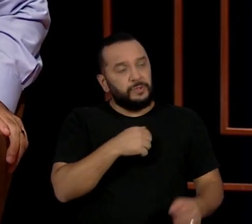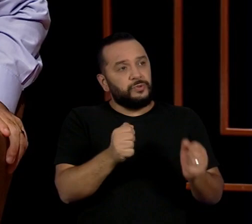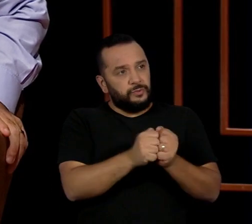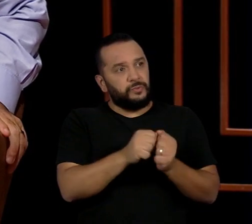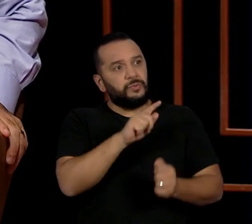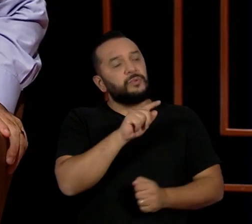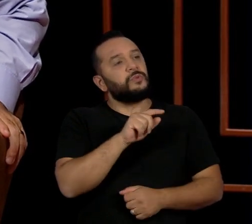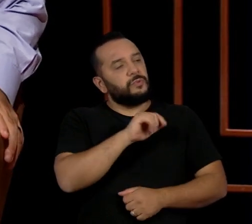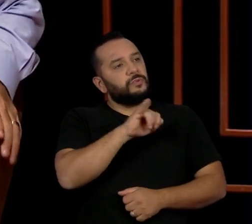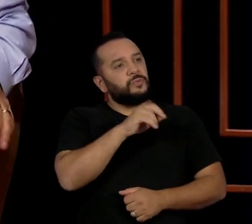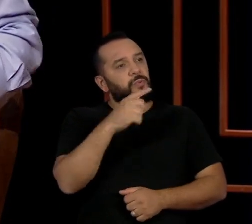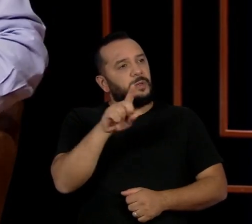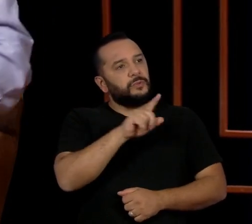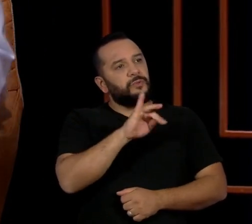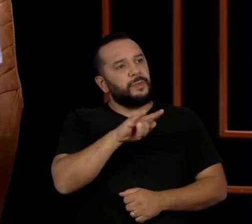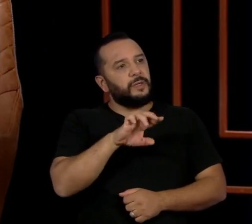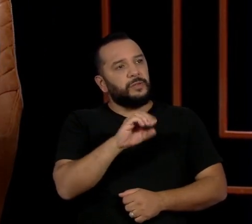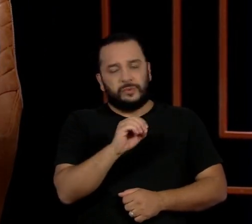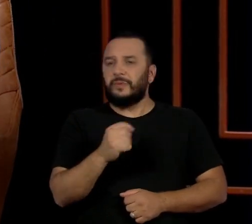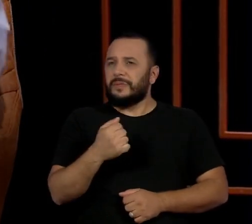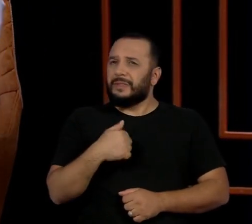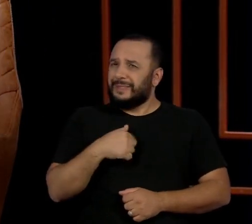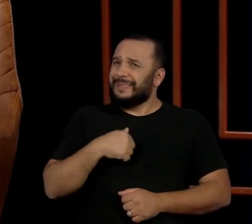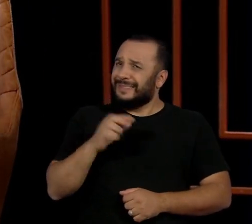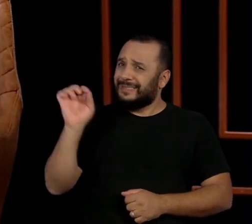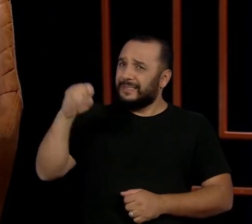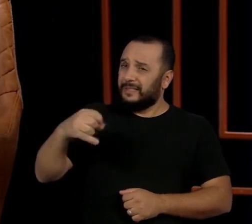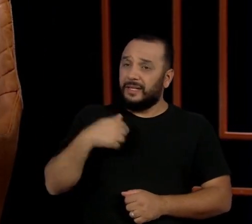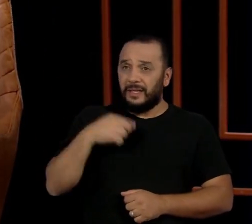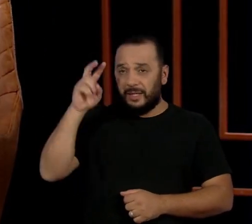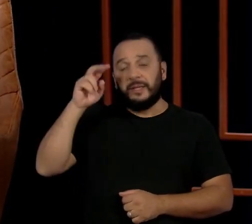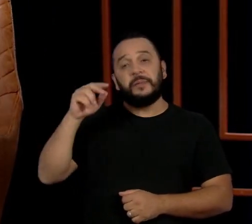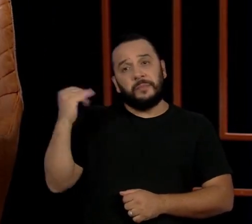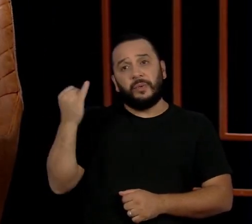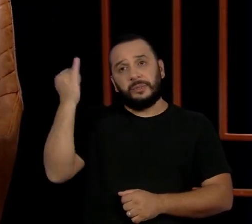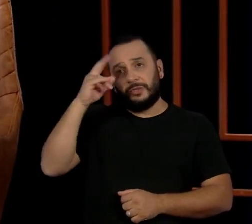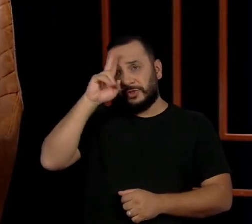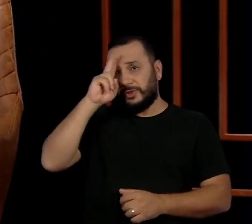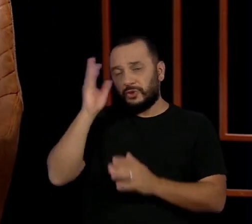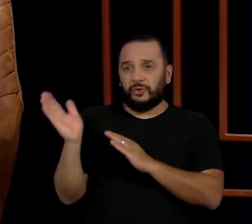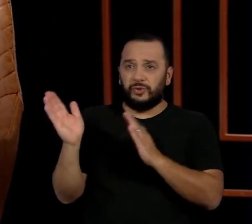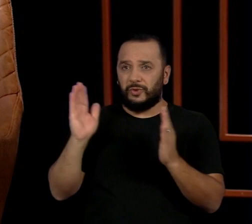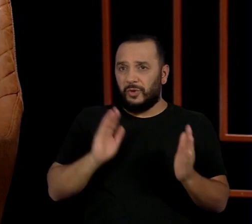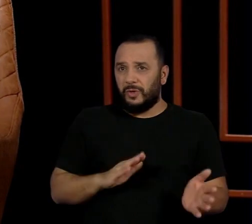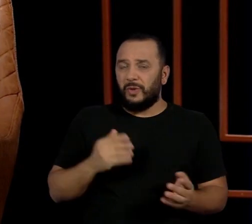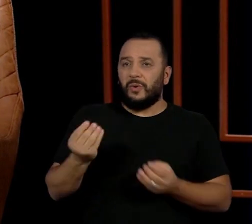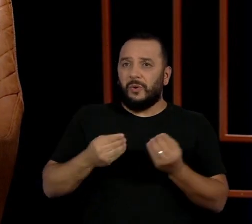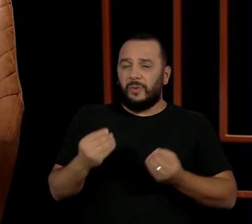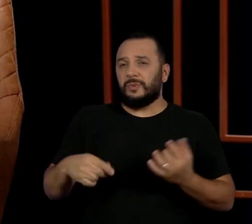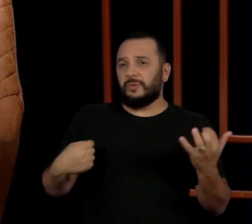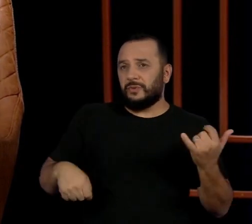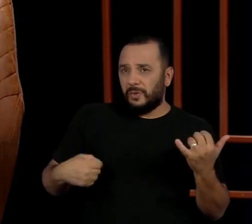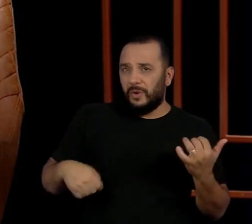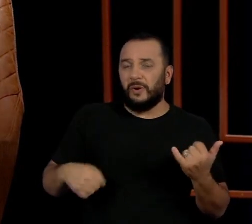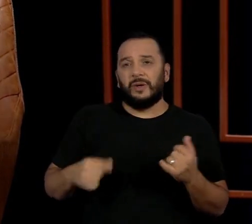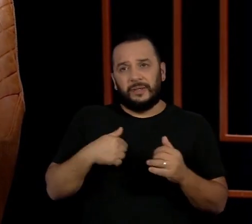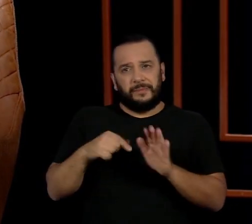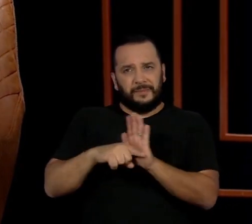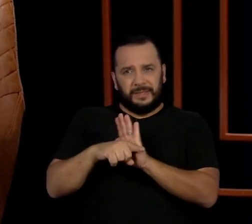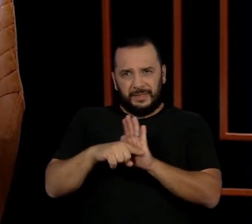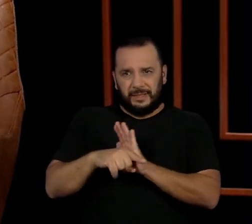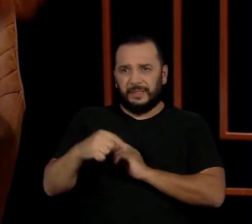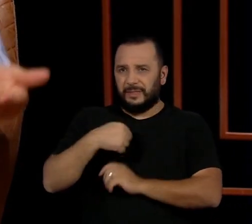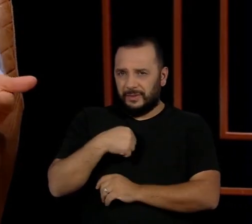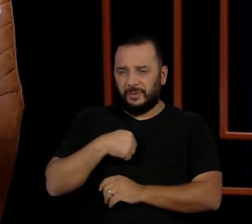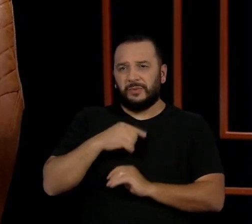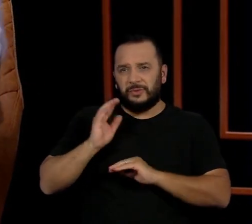João Gilberto foi muito importante na história dos Novos Baianos. Ele muda a maneira como eles tocam, pelo menos na pesquisa que fiz, conversando